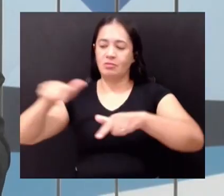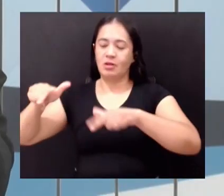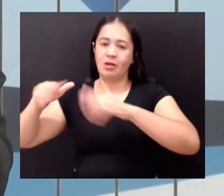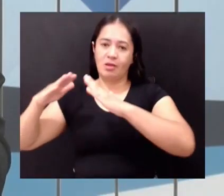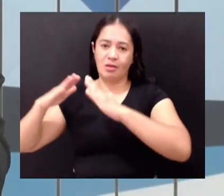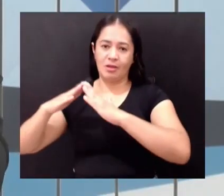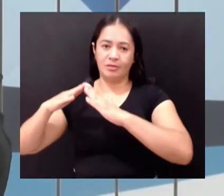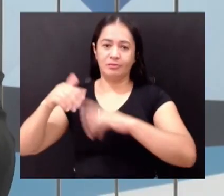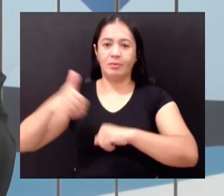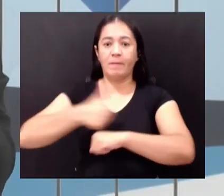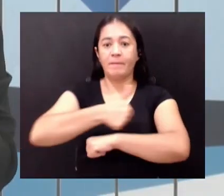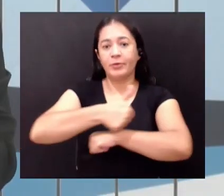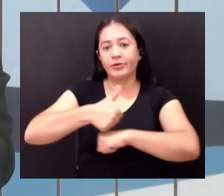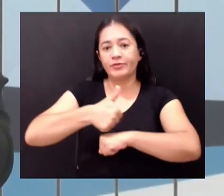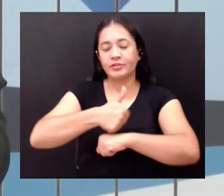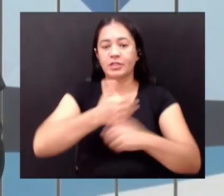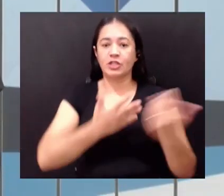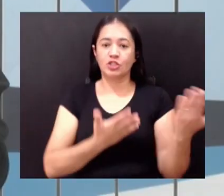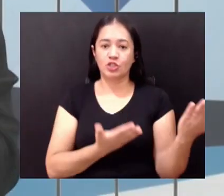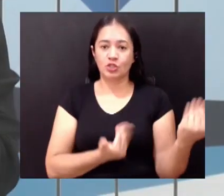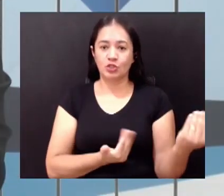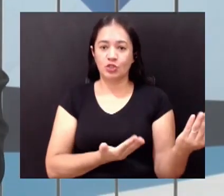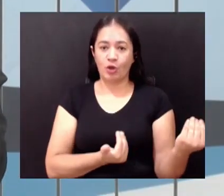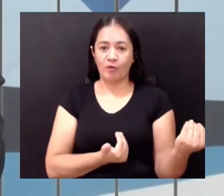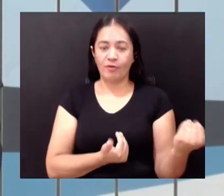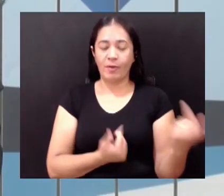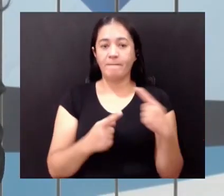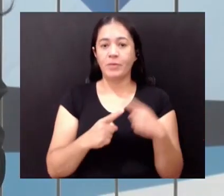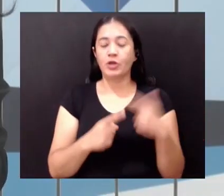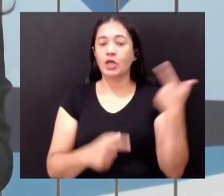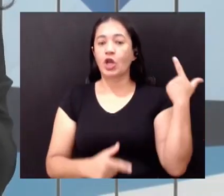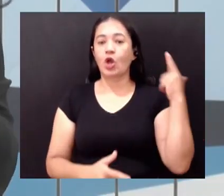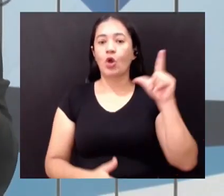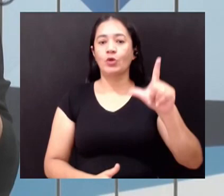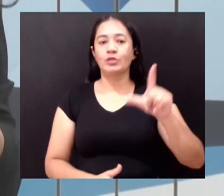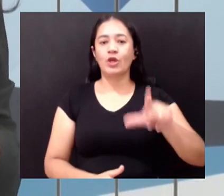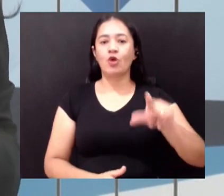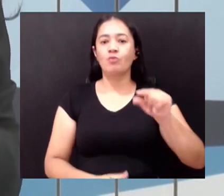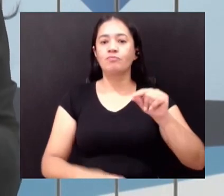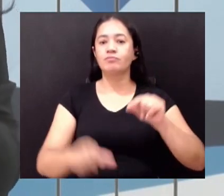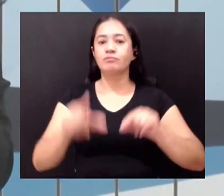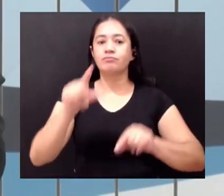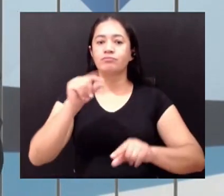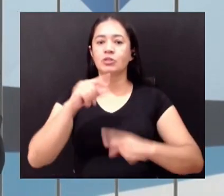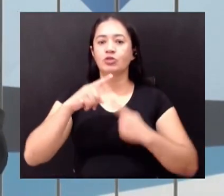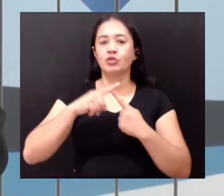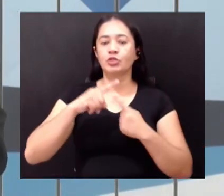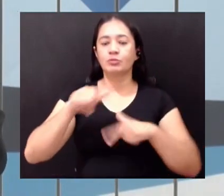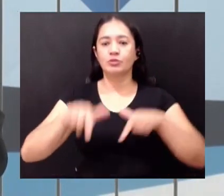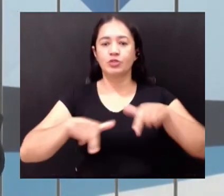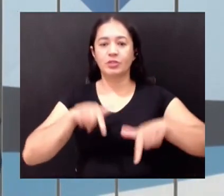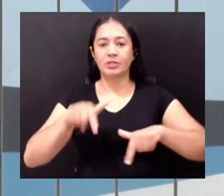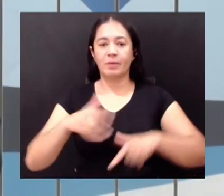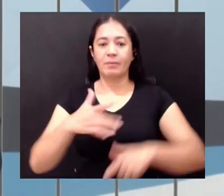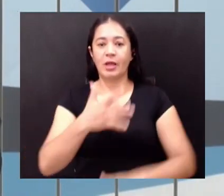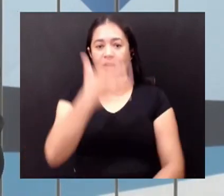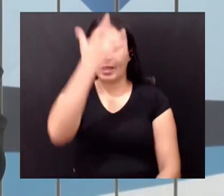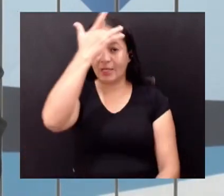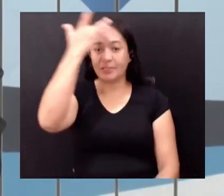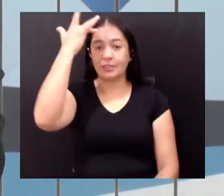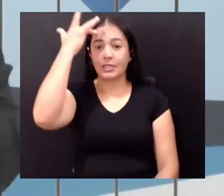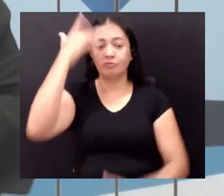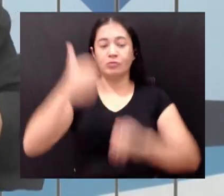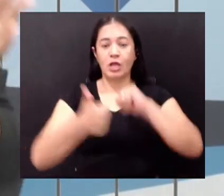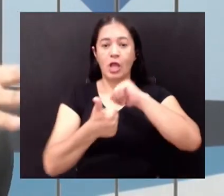mais jovens, né, que ainda conseguem escolher um modelo de trabalho que priorize a saúde mental, que priorize a qualidade de vida,